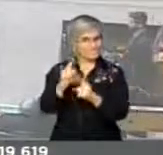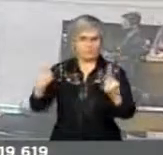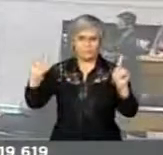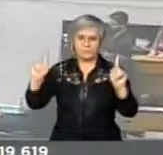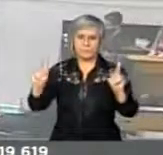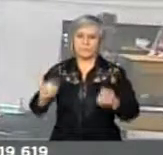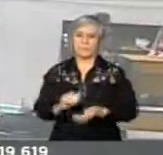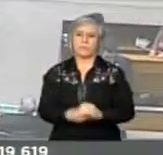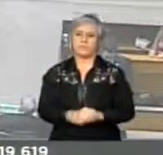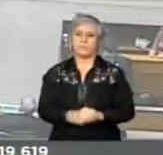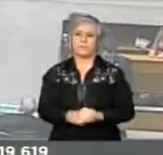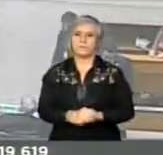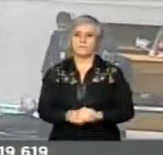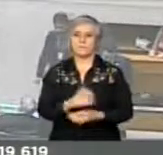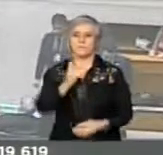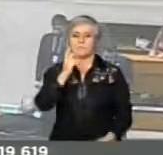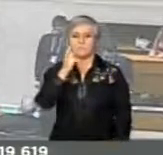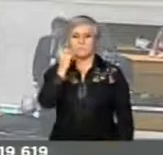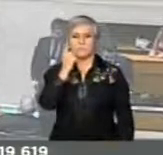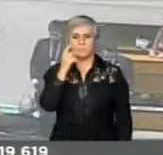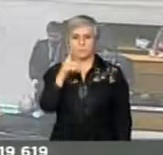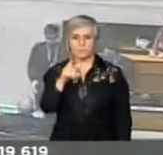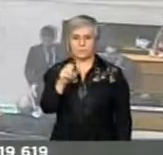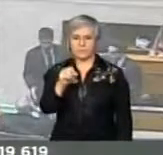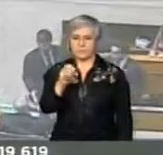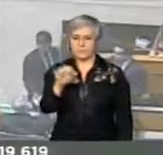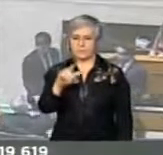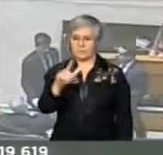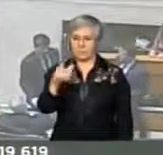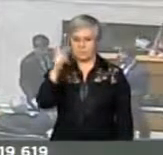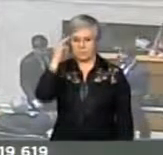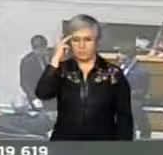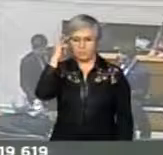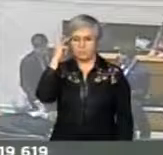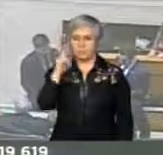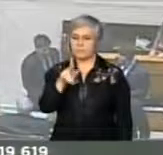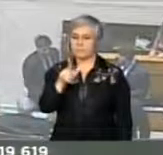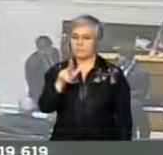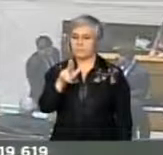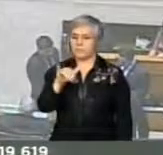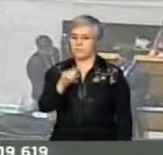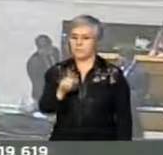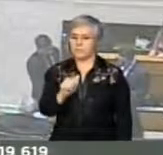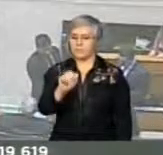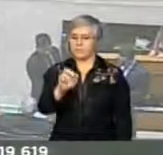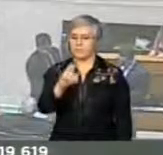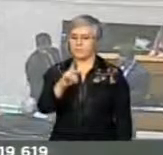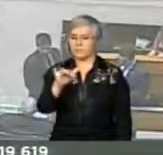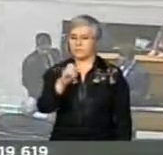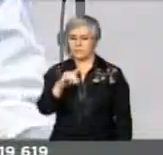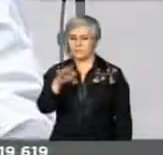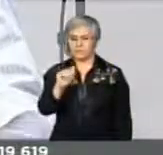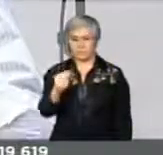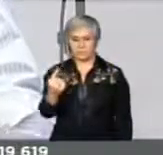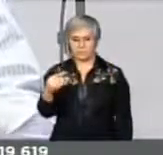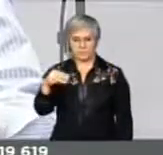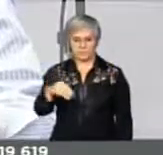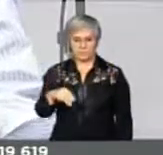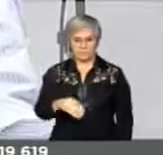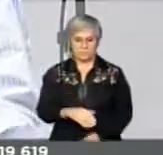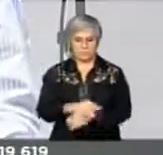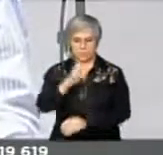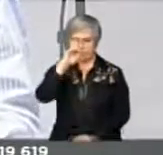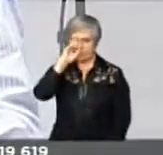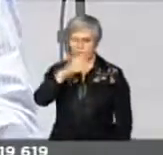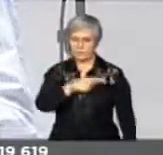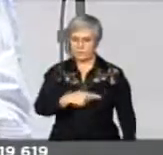Muito obrigado. Nobre deputada pelo PSOL de São Paulo, Luísa Erundina, um minuto. Senhor presidente, eu